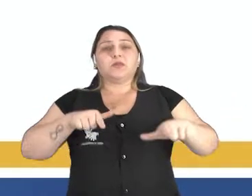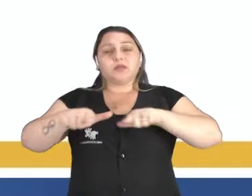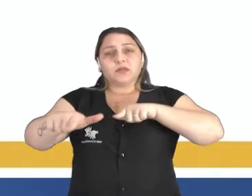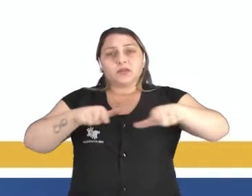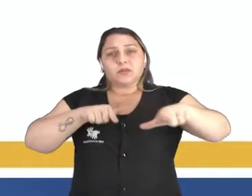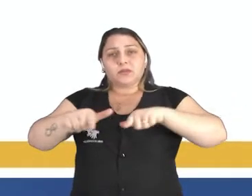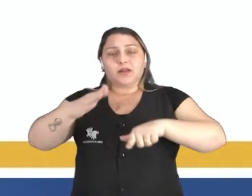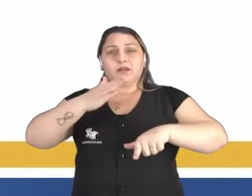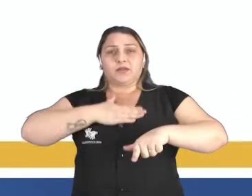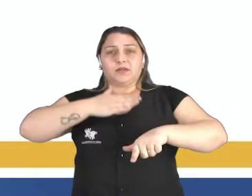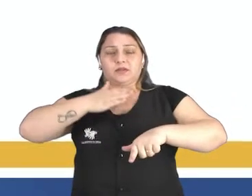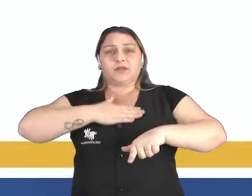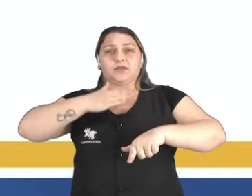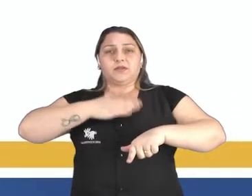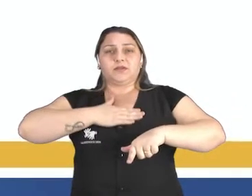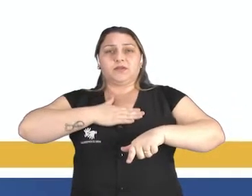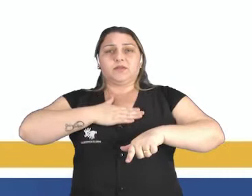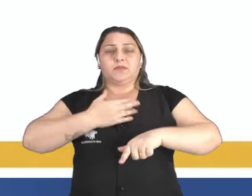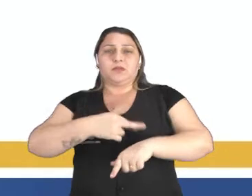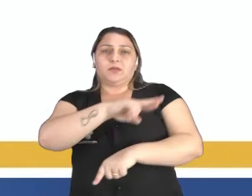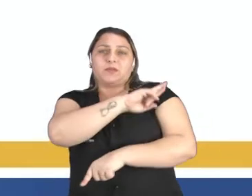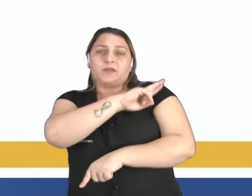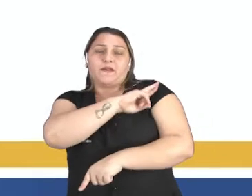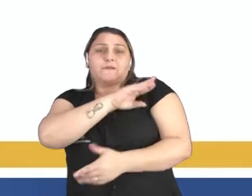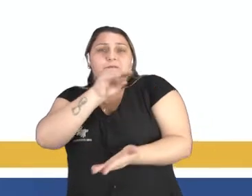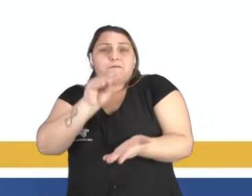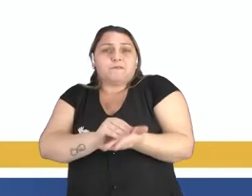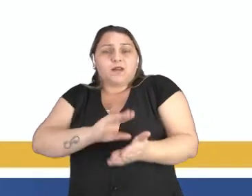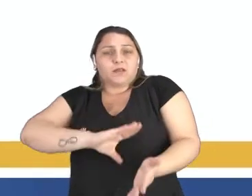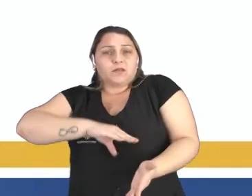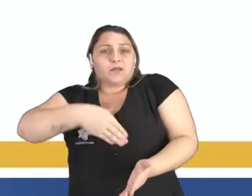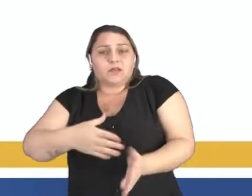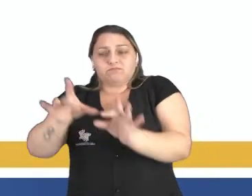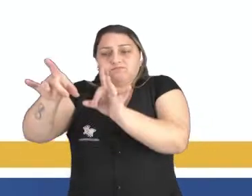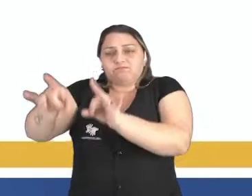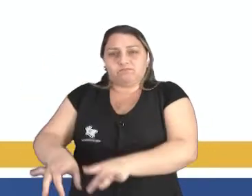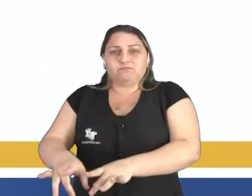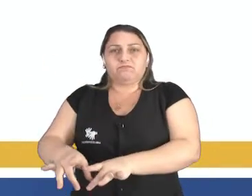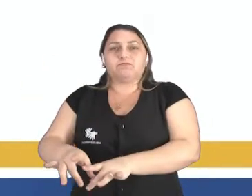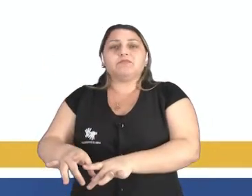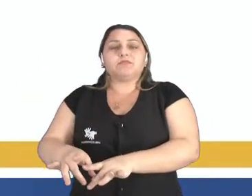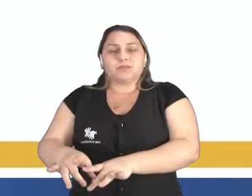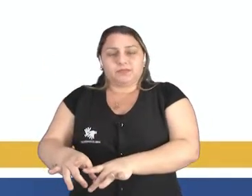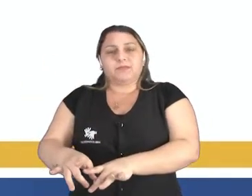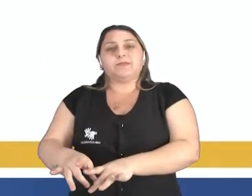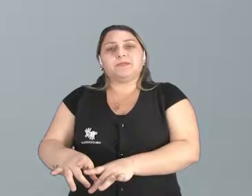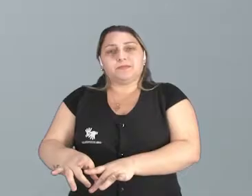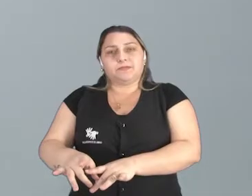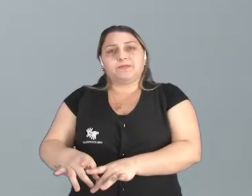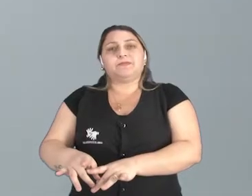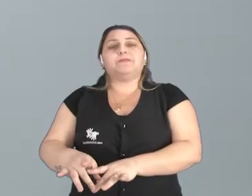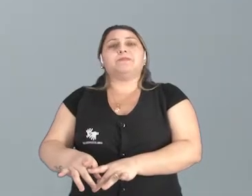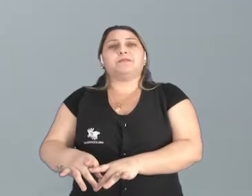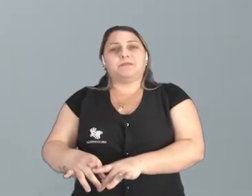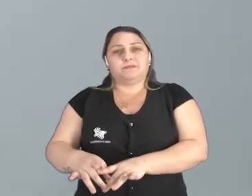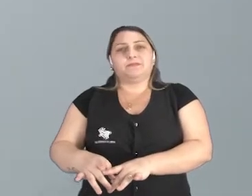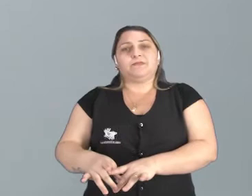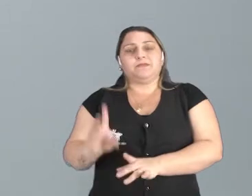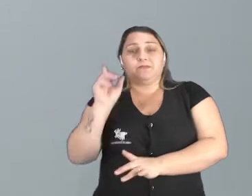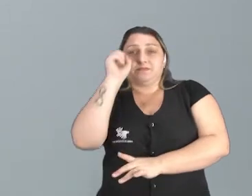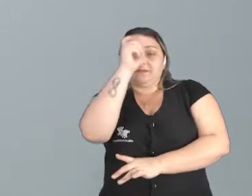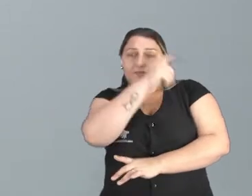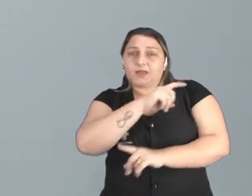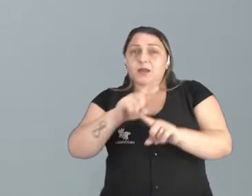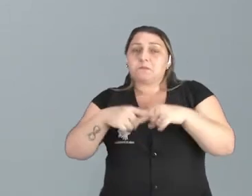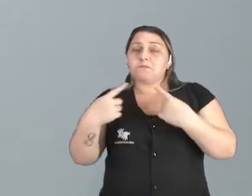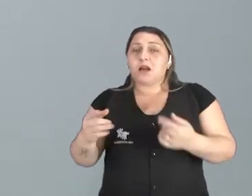exercício de minha autoridade. A mim não falta a coragem da renúncia, né? Então ele renuncia e fala dessas forças terríveis, né?